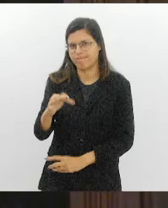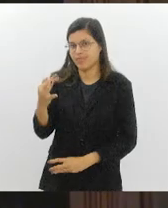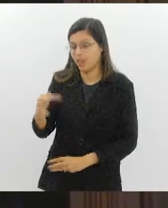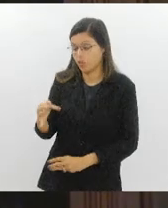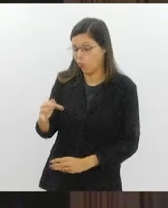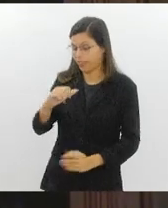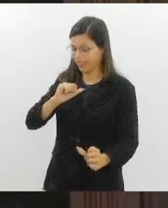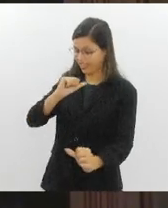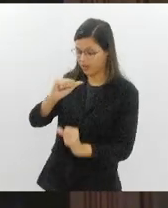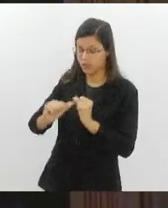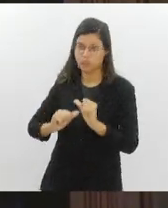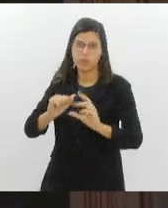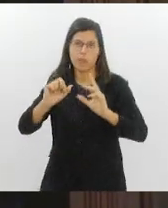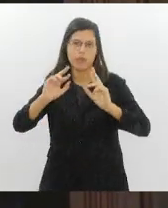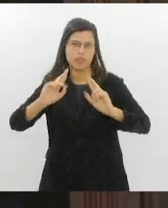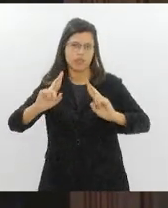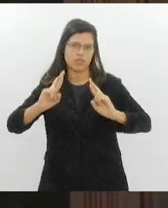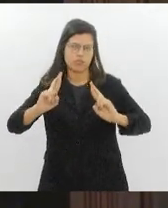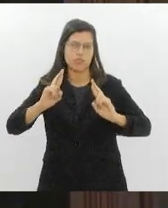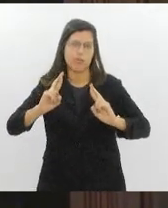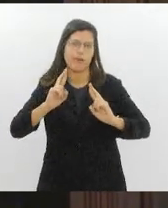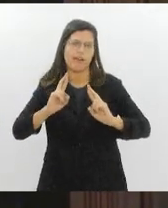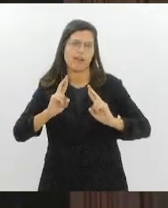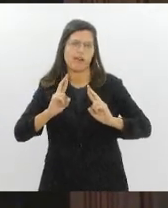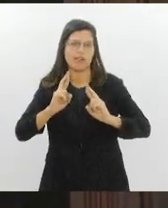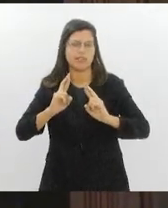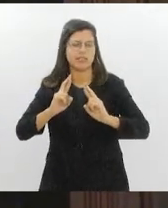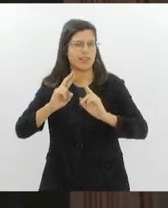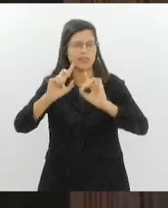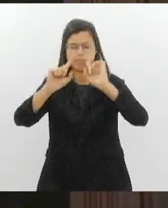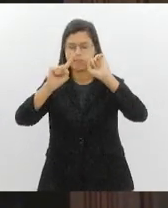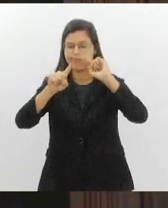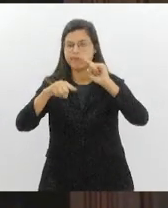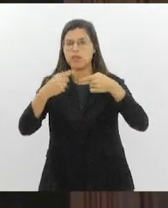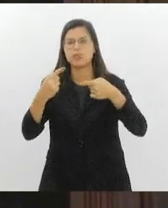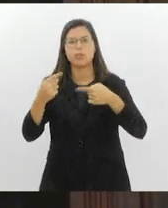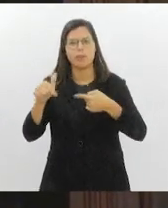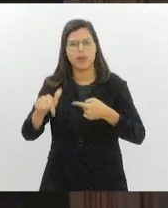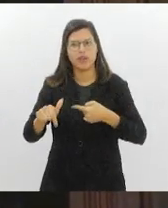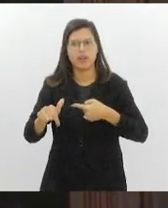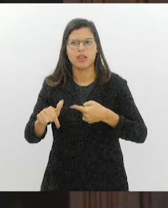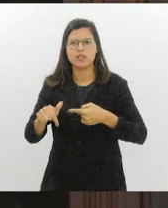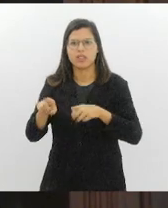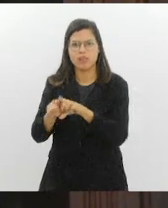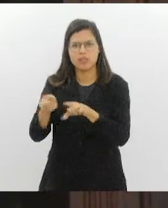um ode de esperança, de superação. Foi lá buscar no nosso Milton